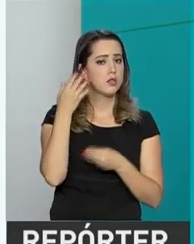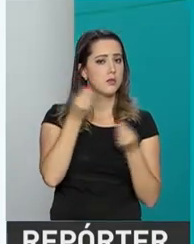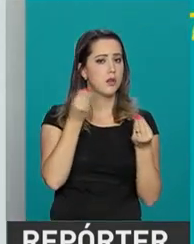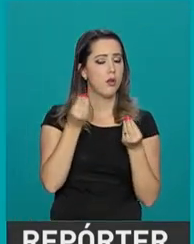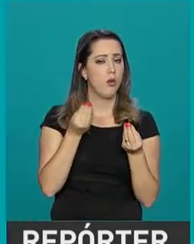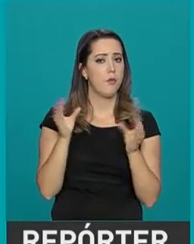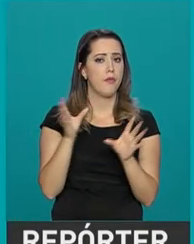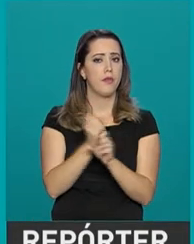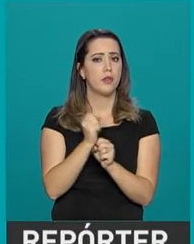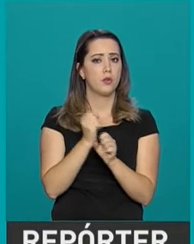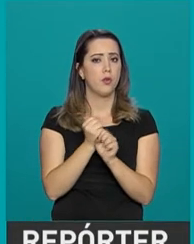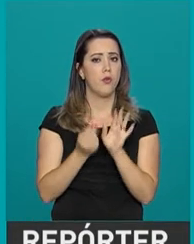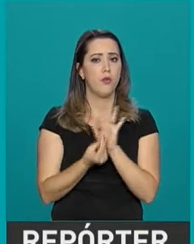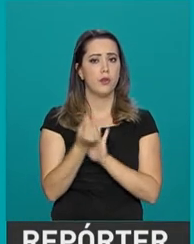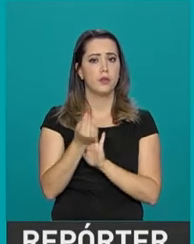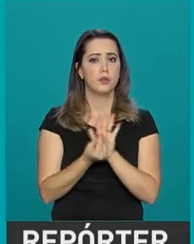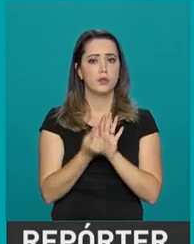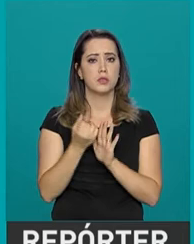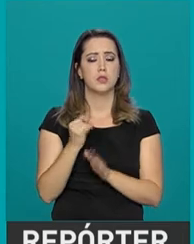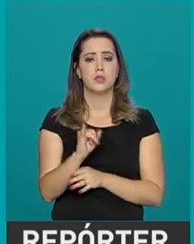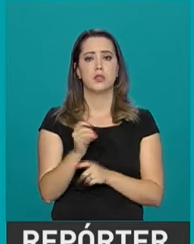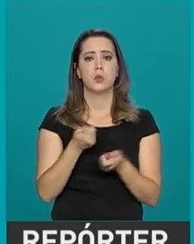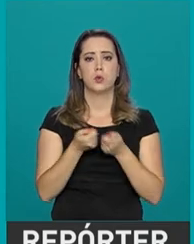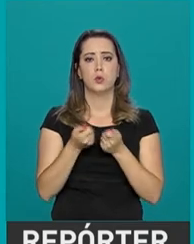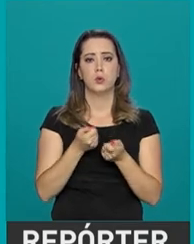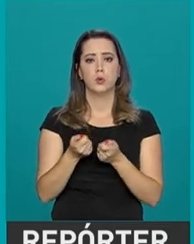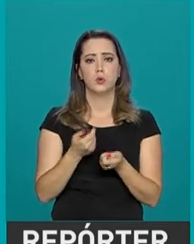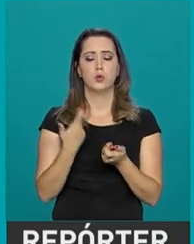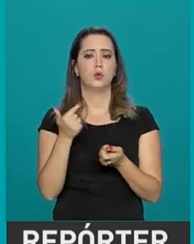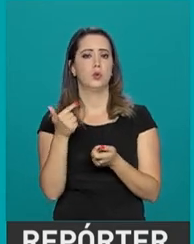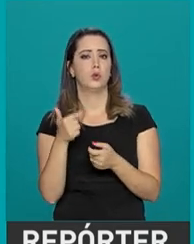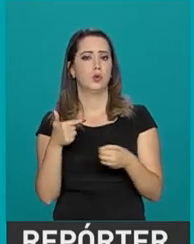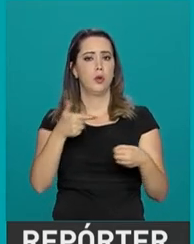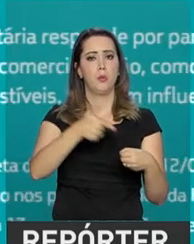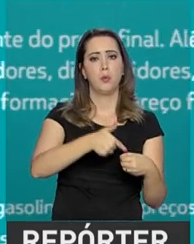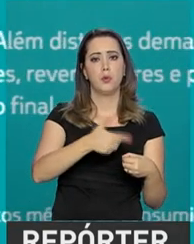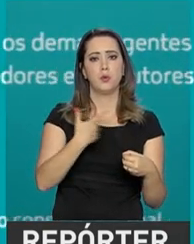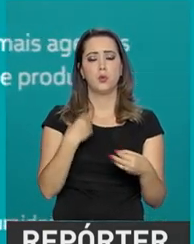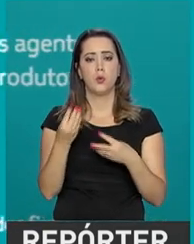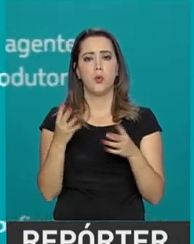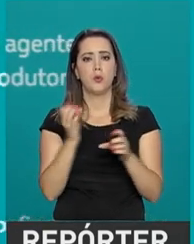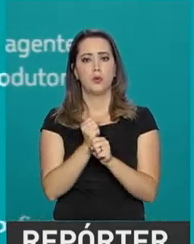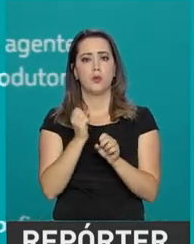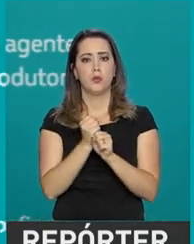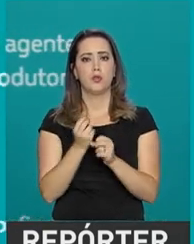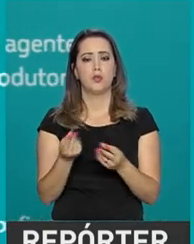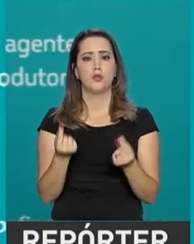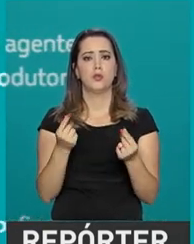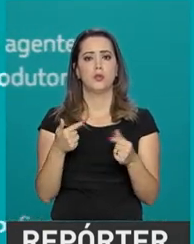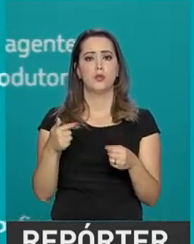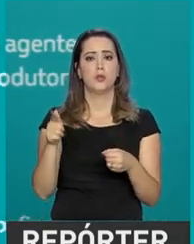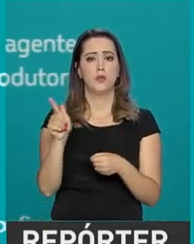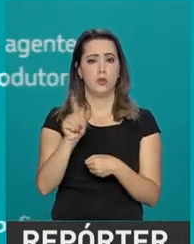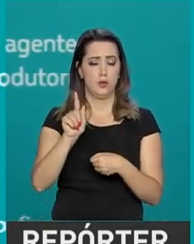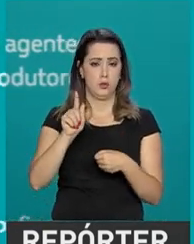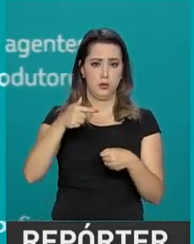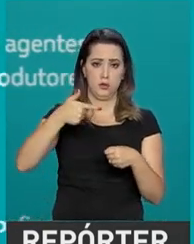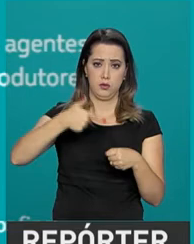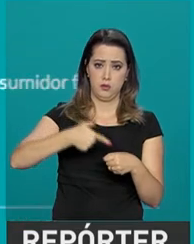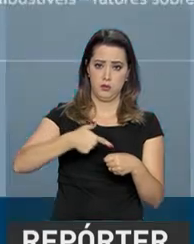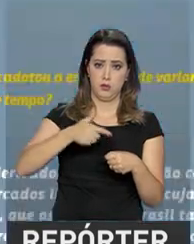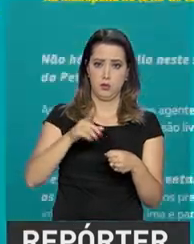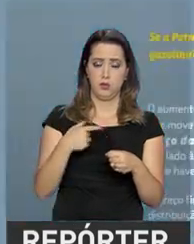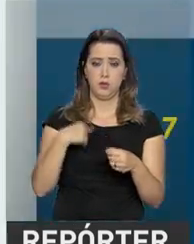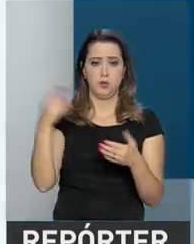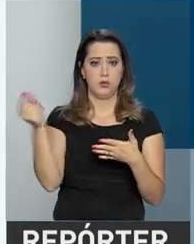gasolina se a estatal controla ou não os preços nos postos como é calculado o valor da gasolina nas refinarias entre outras